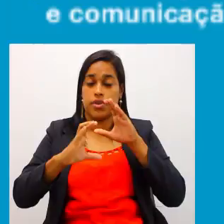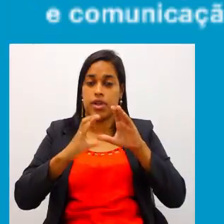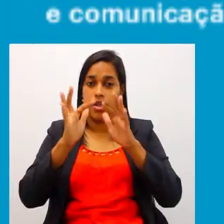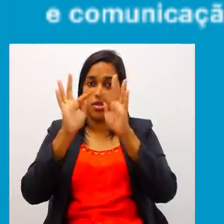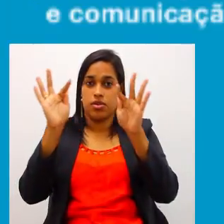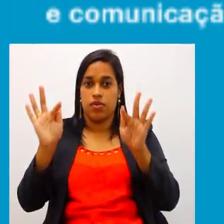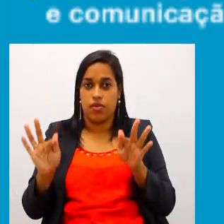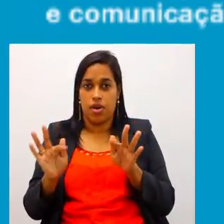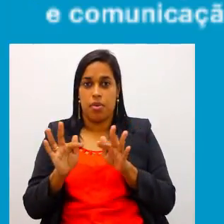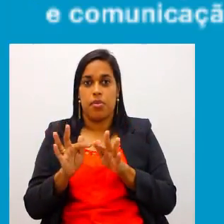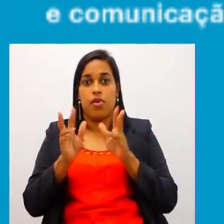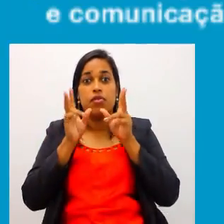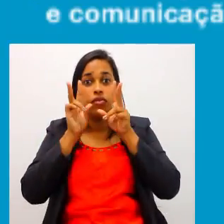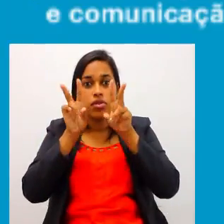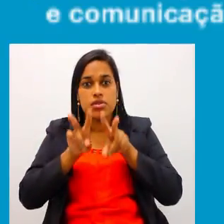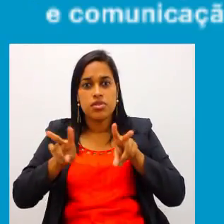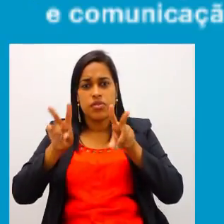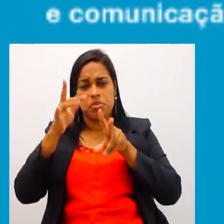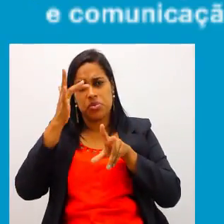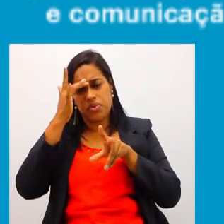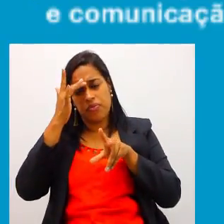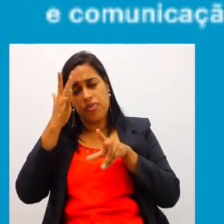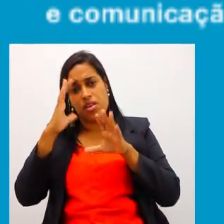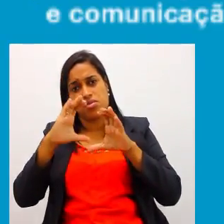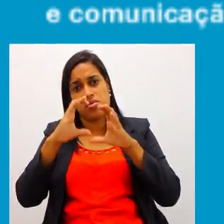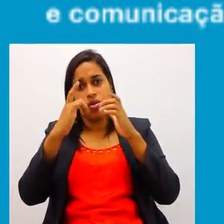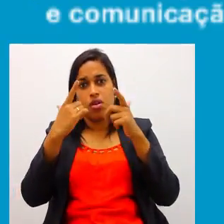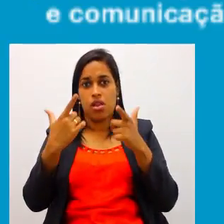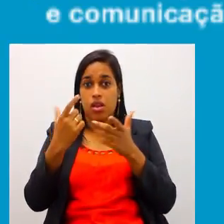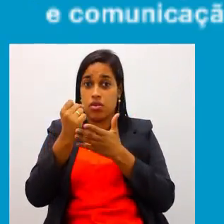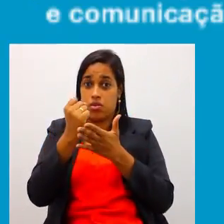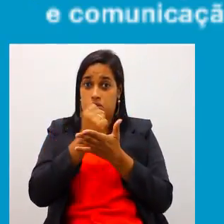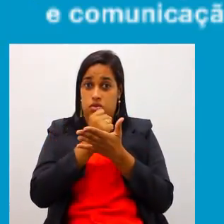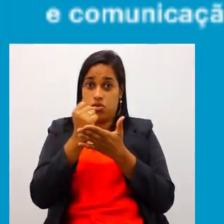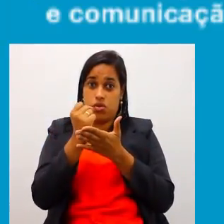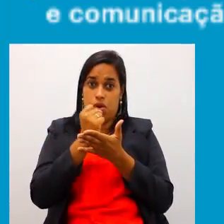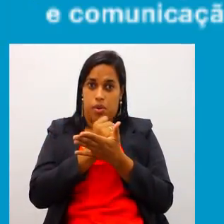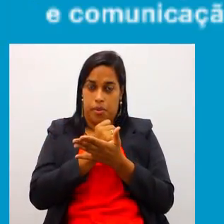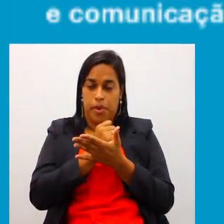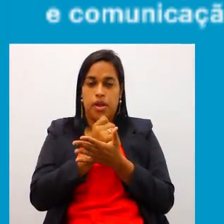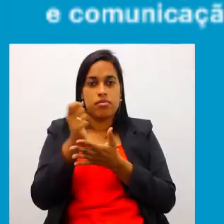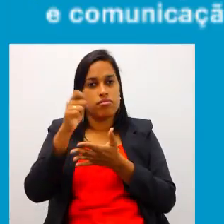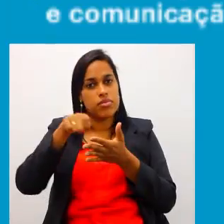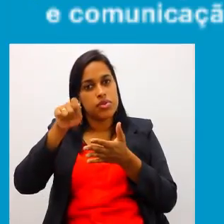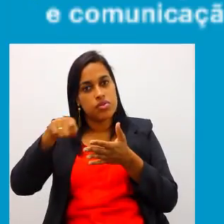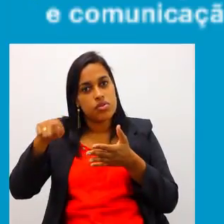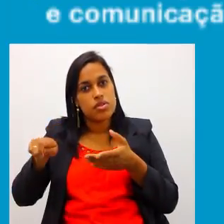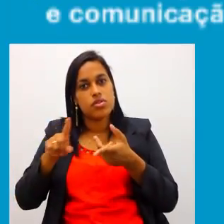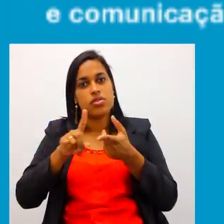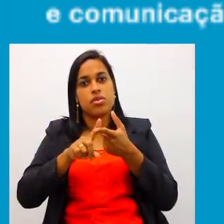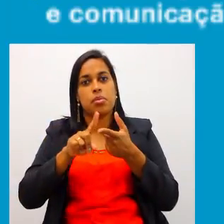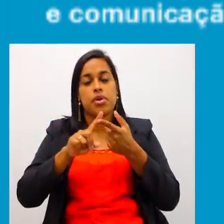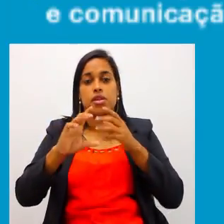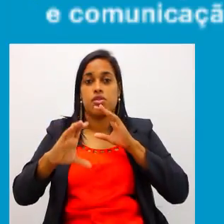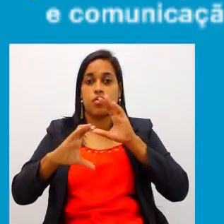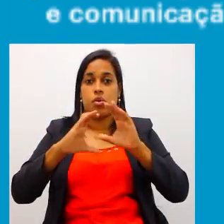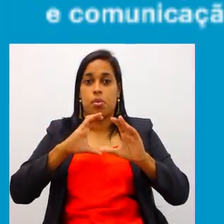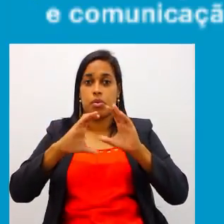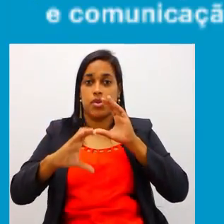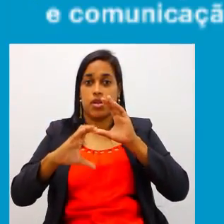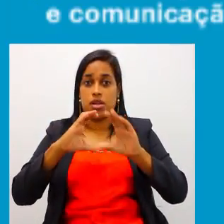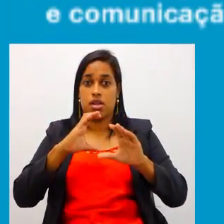comunicação formal você vê muito fácil e claramente nos documentos escritos, nas publicações